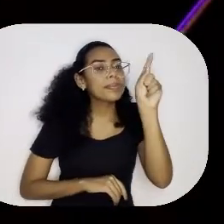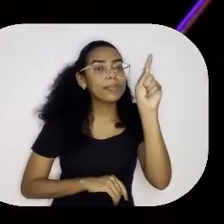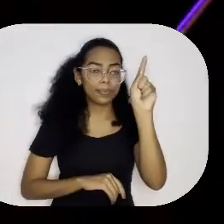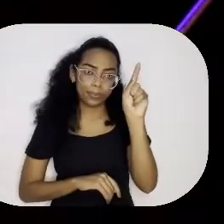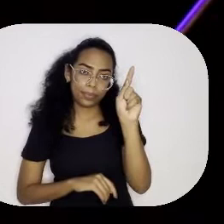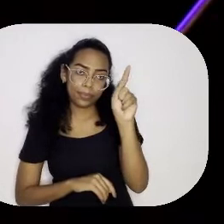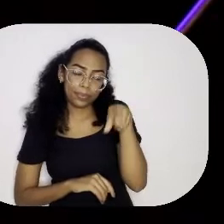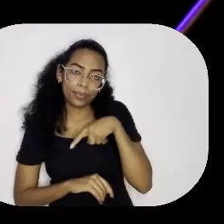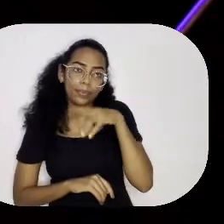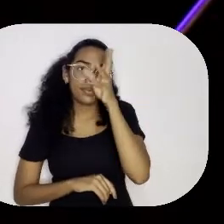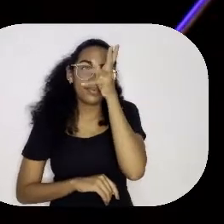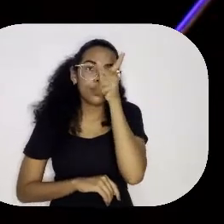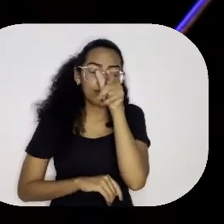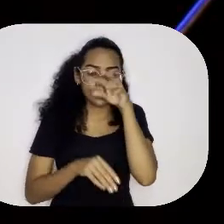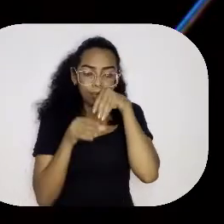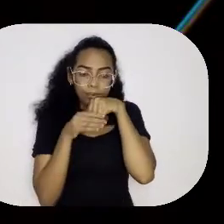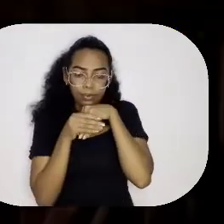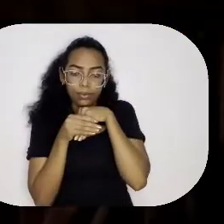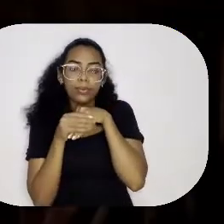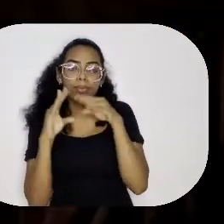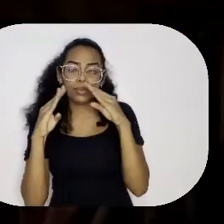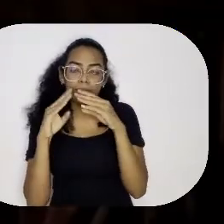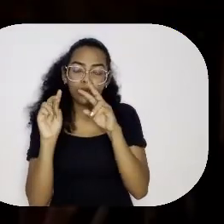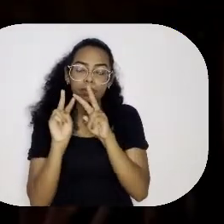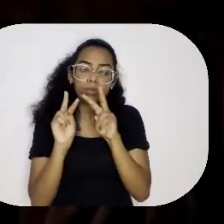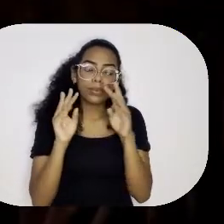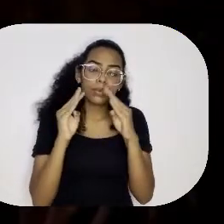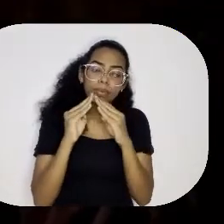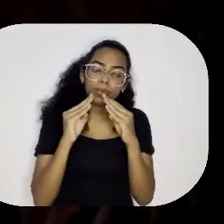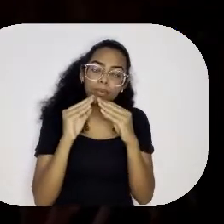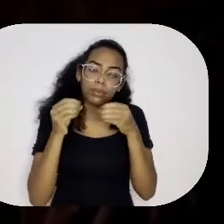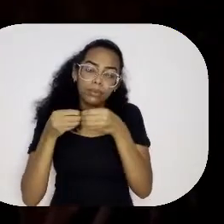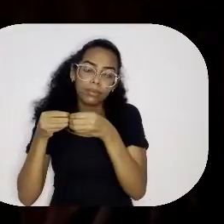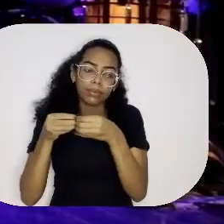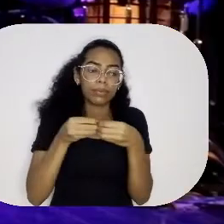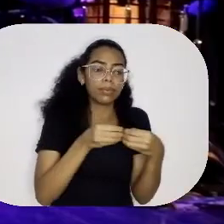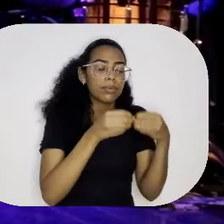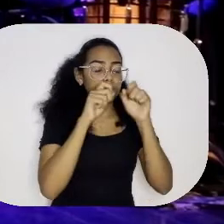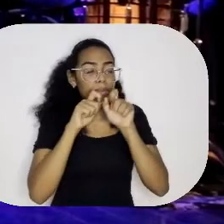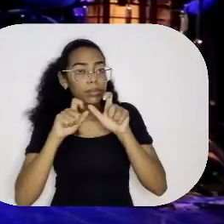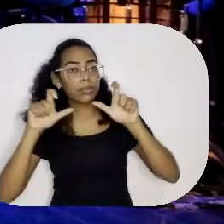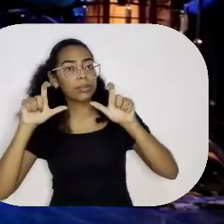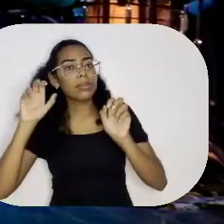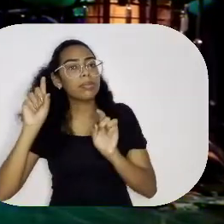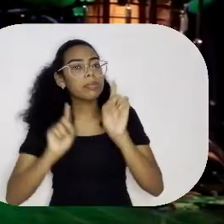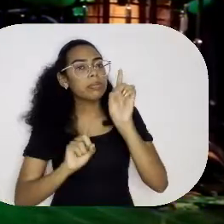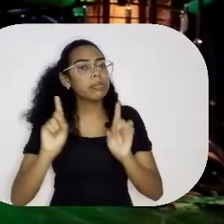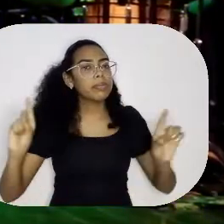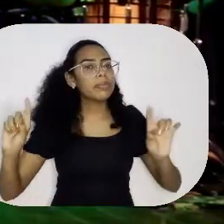Que o galo da vizinha já acordou mais cedo para reger essa